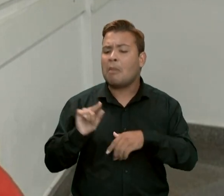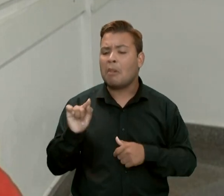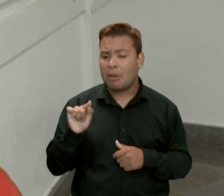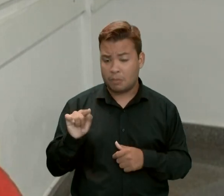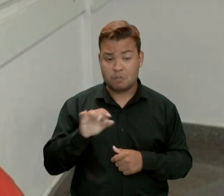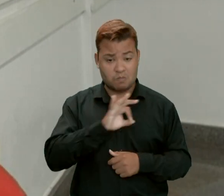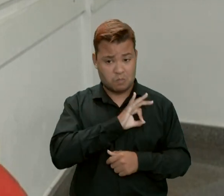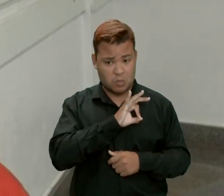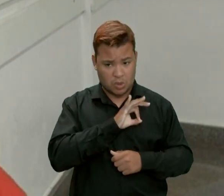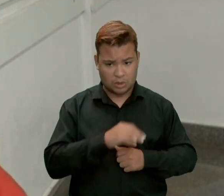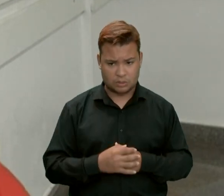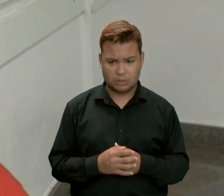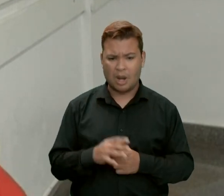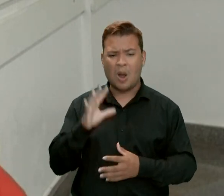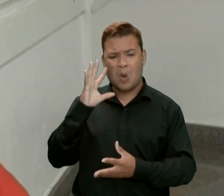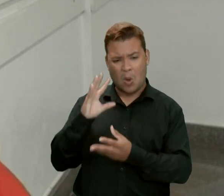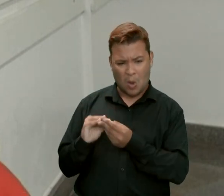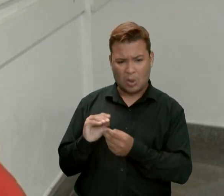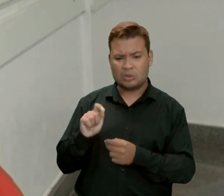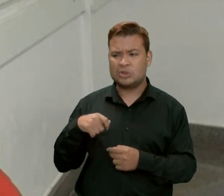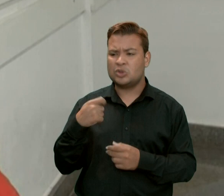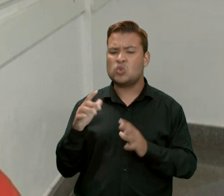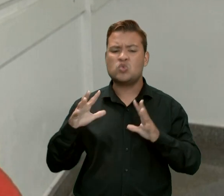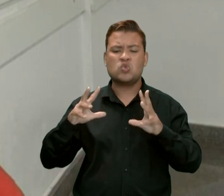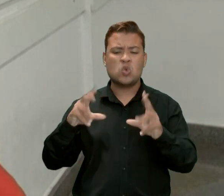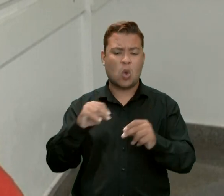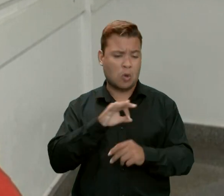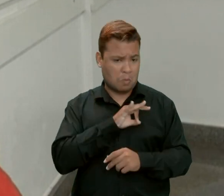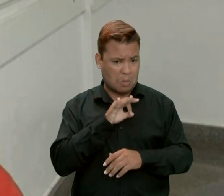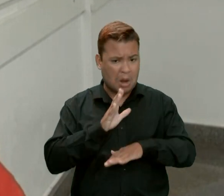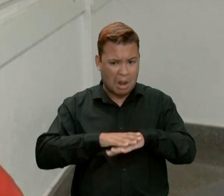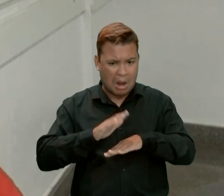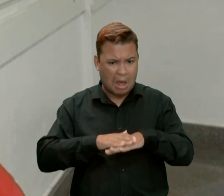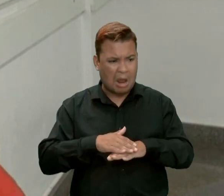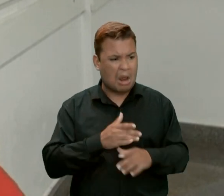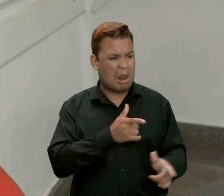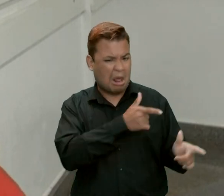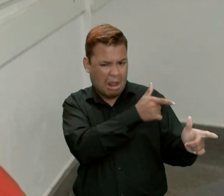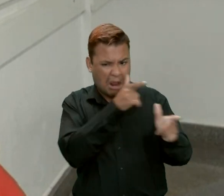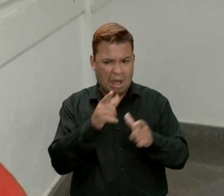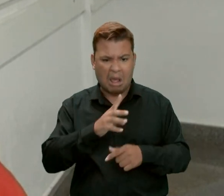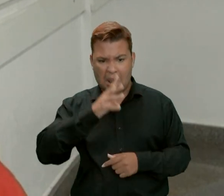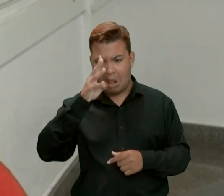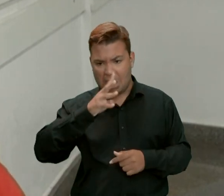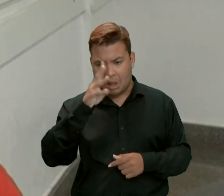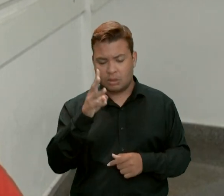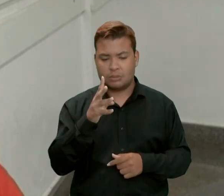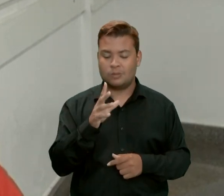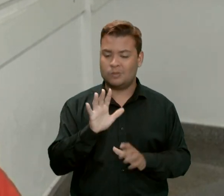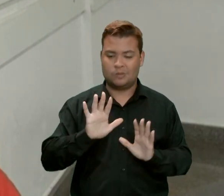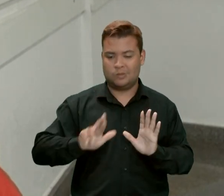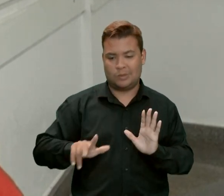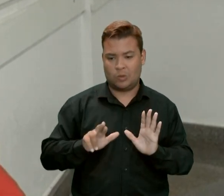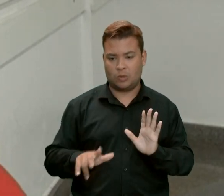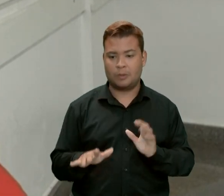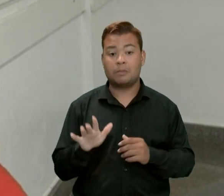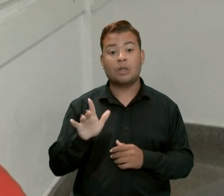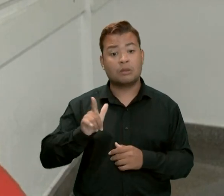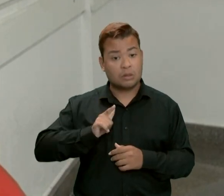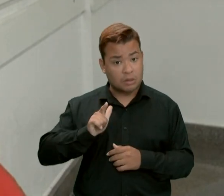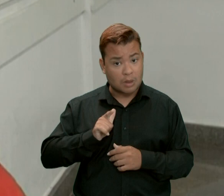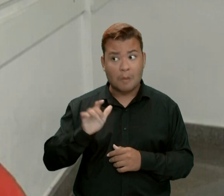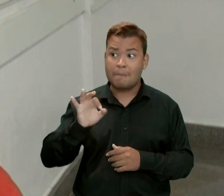não significa dizer que todos os policiais estão cometendo ações irregulares e ilegítimas, mas uma porcentagem, uma